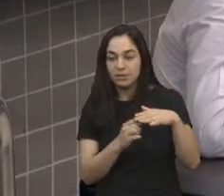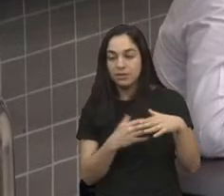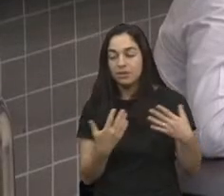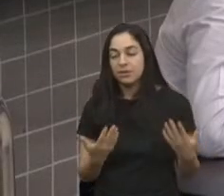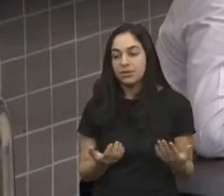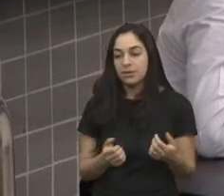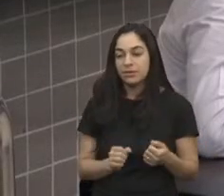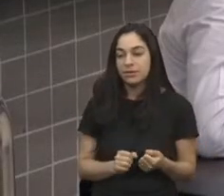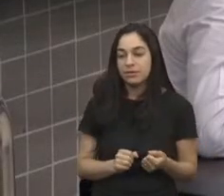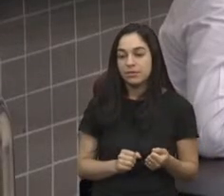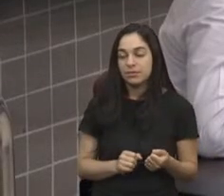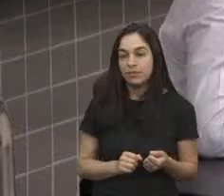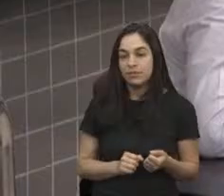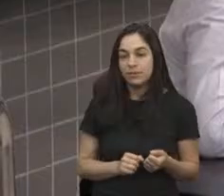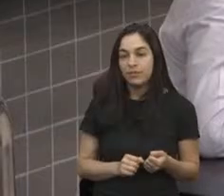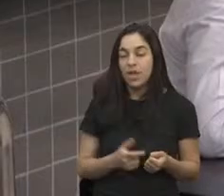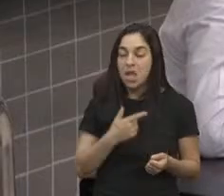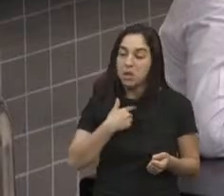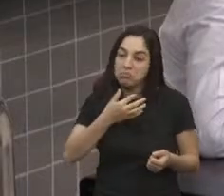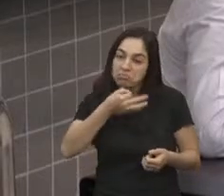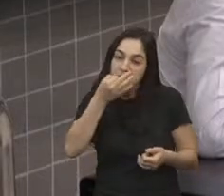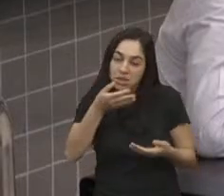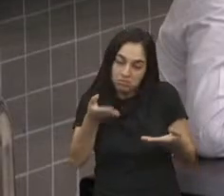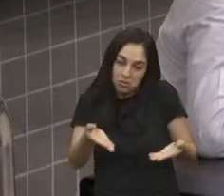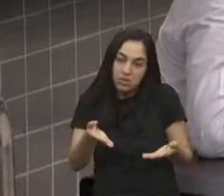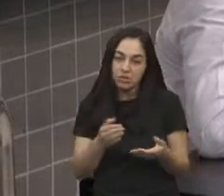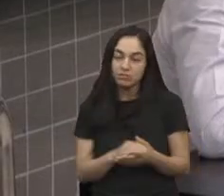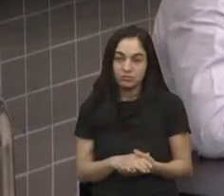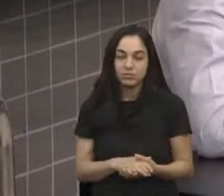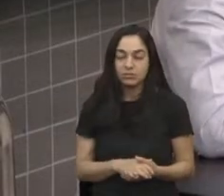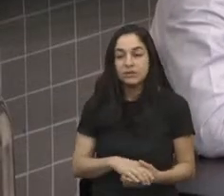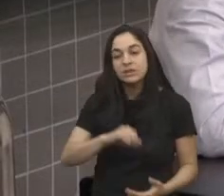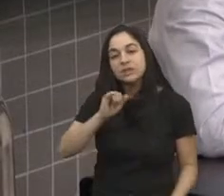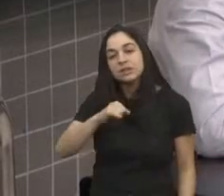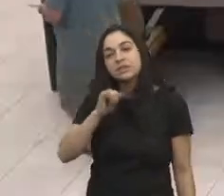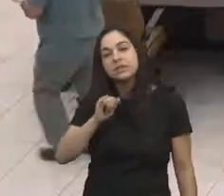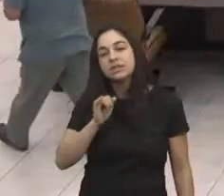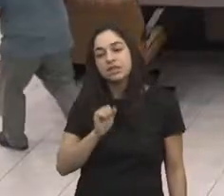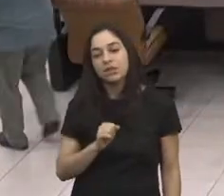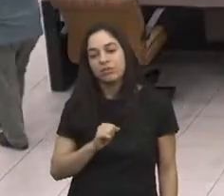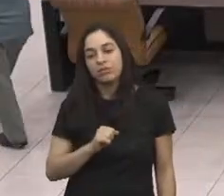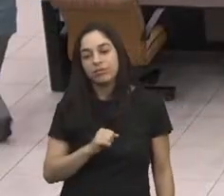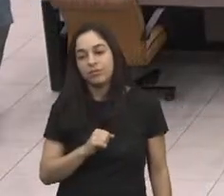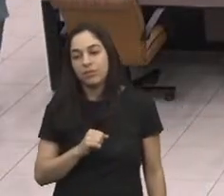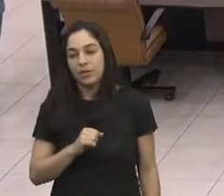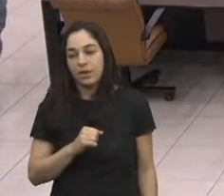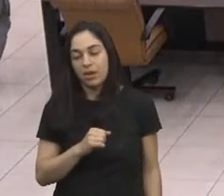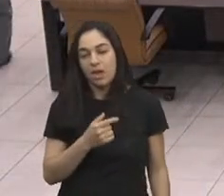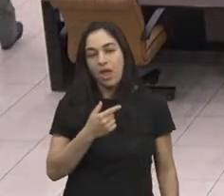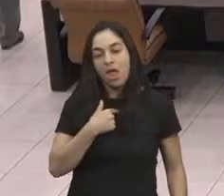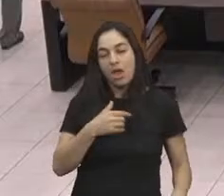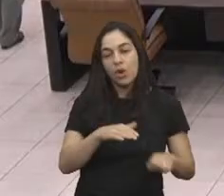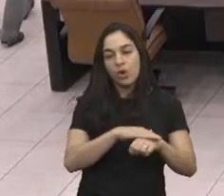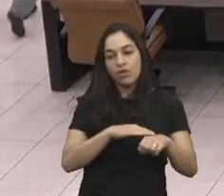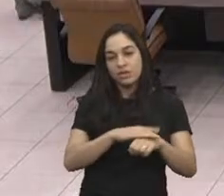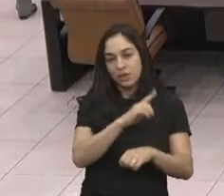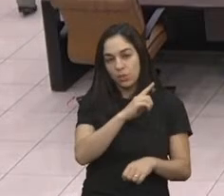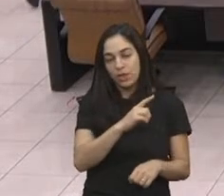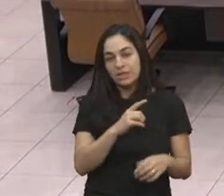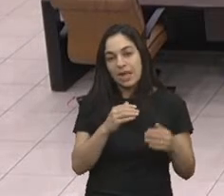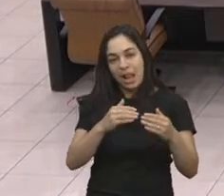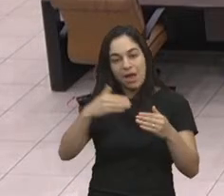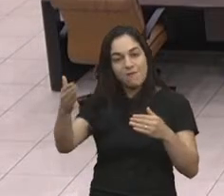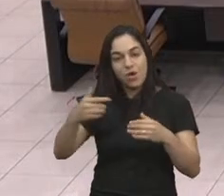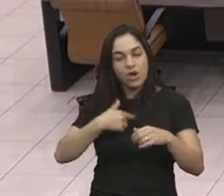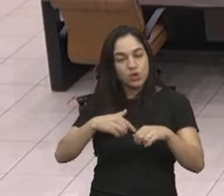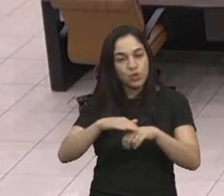feito. Tá, eu deixo a minha sugestão aqui. Sim, Felipe, eu até estava conversando com eles ali fora.